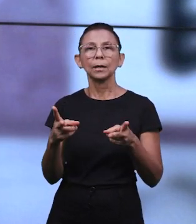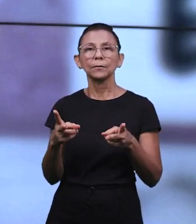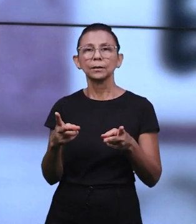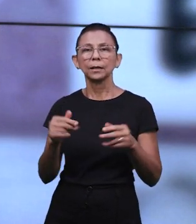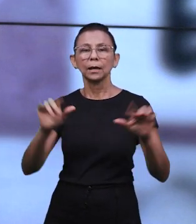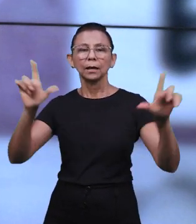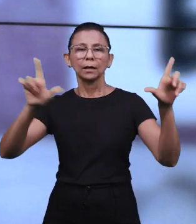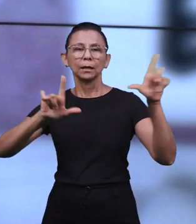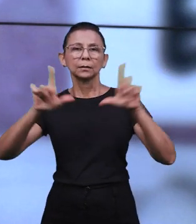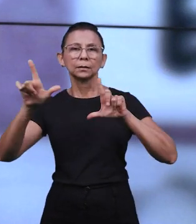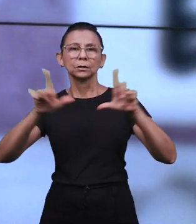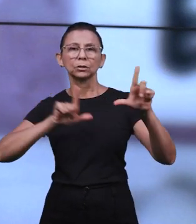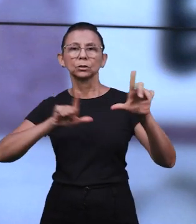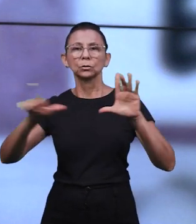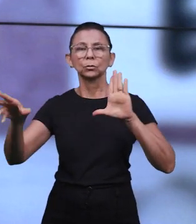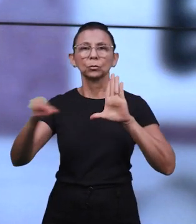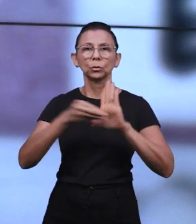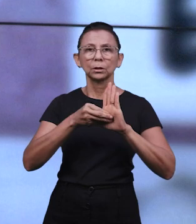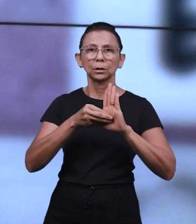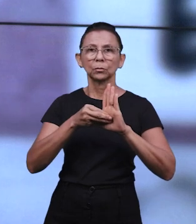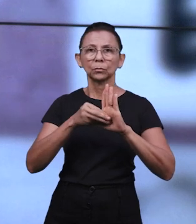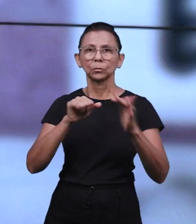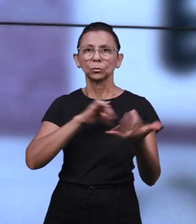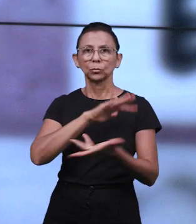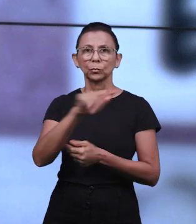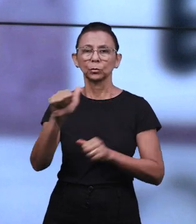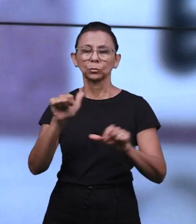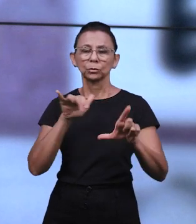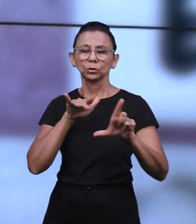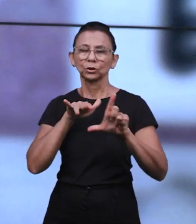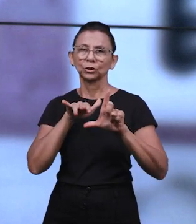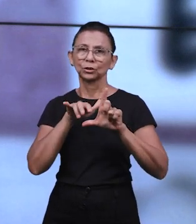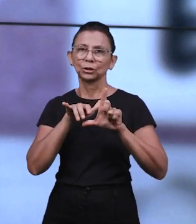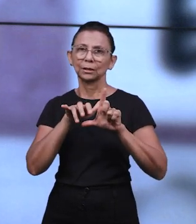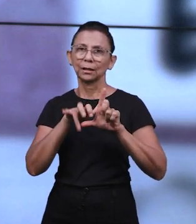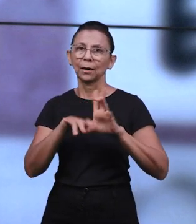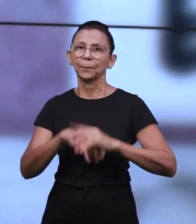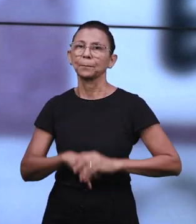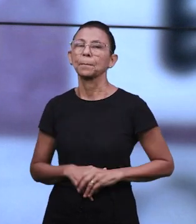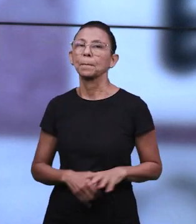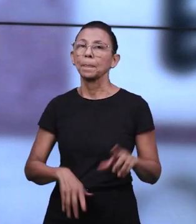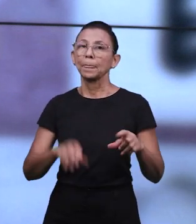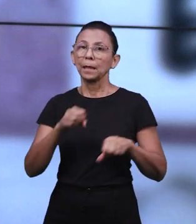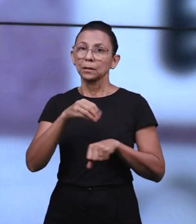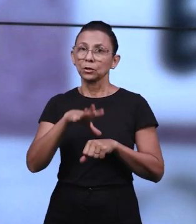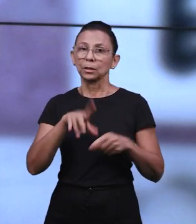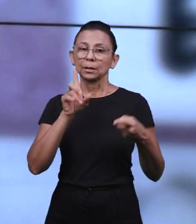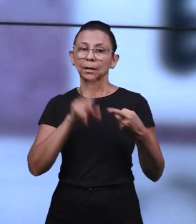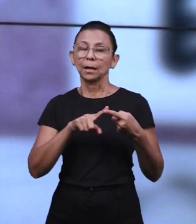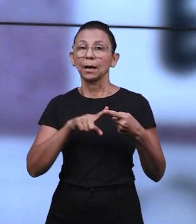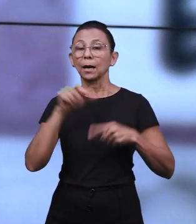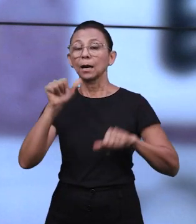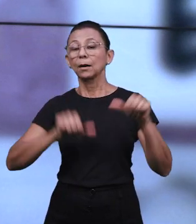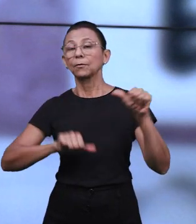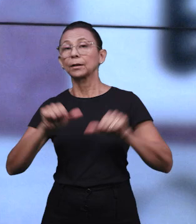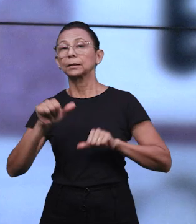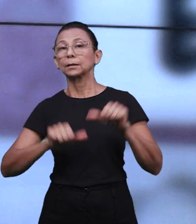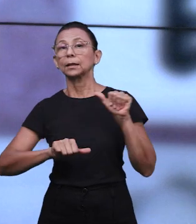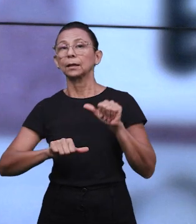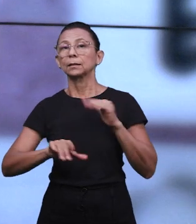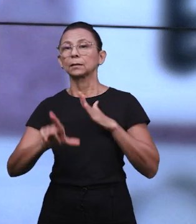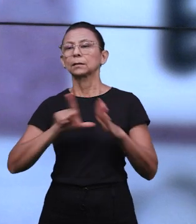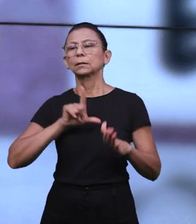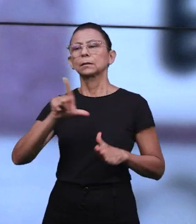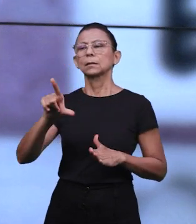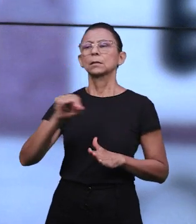conteúdos disponibilizados no mundo digital. A primeira dica é avaliar. Antes de fazer as